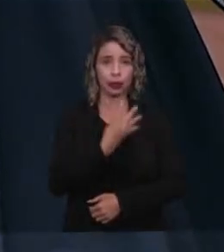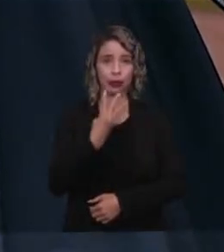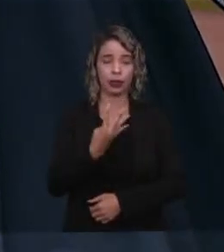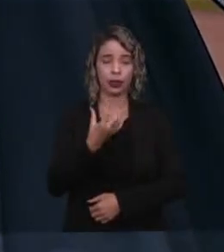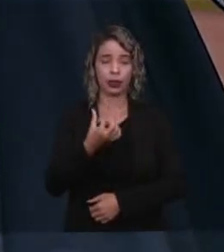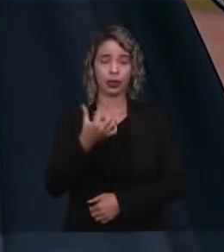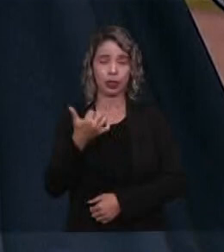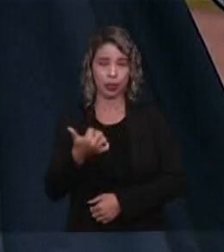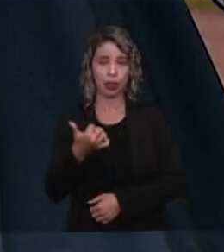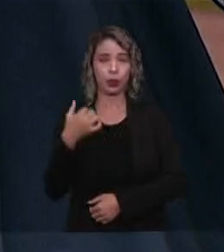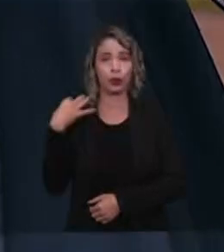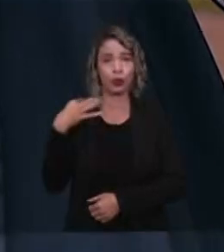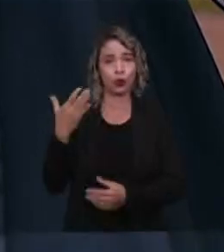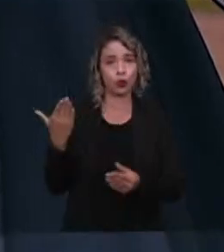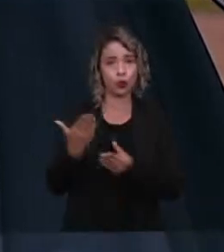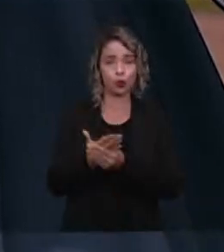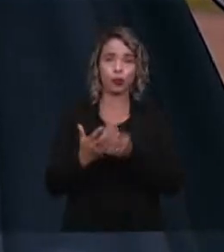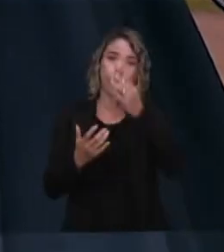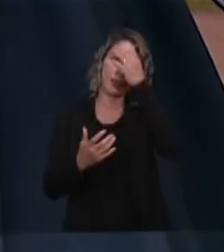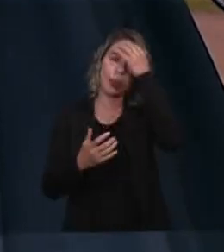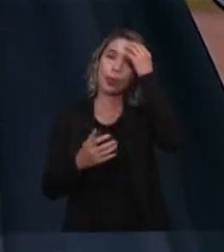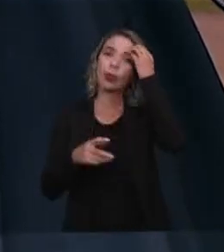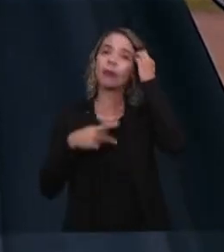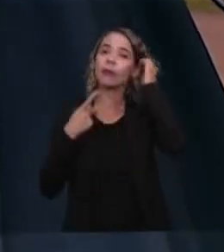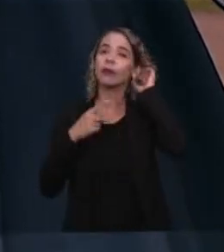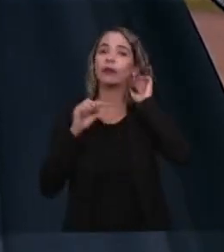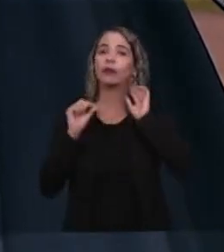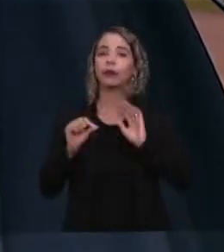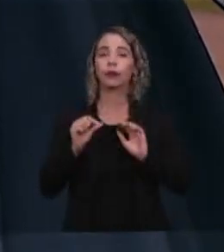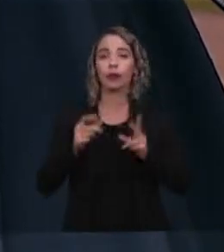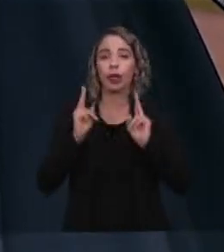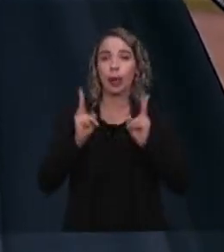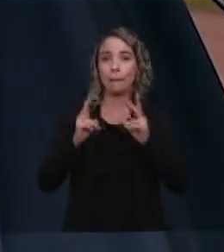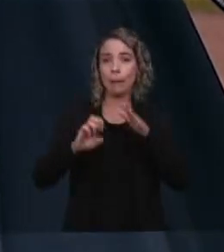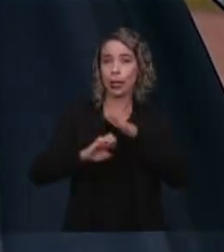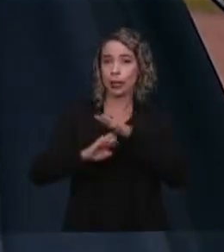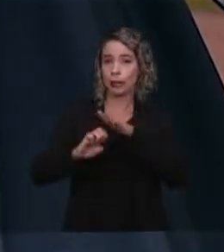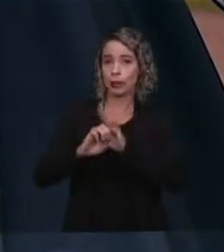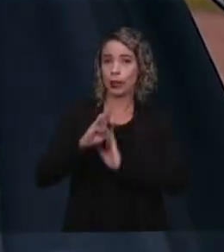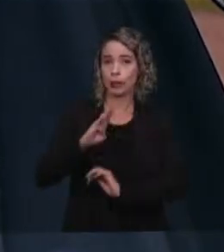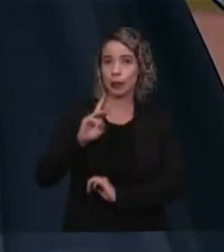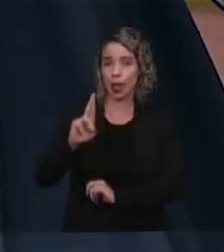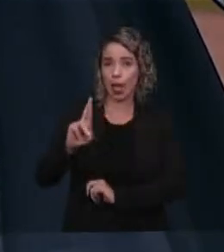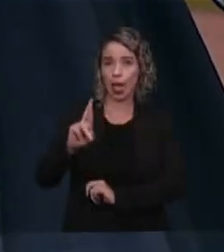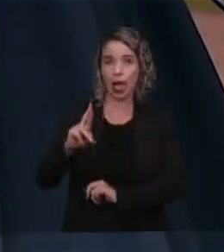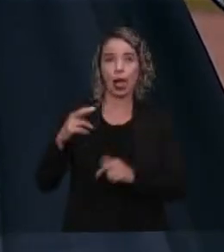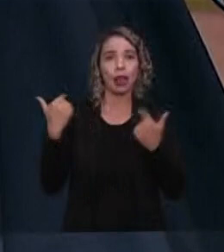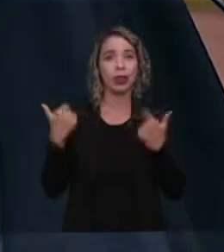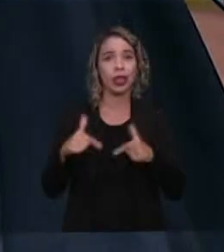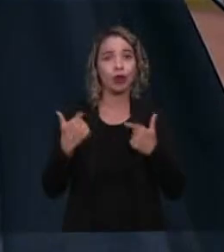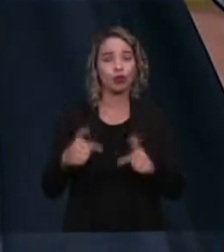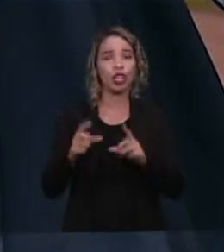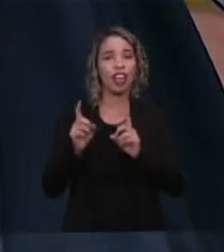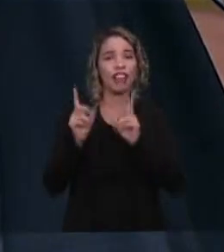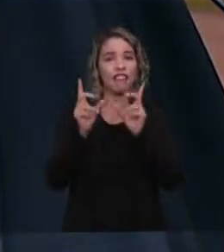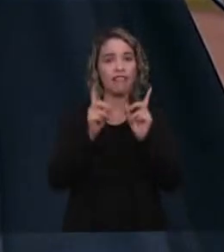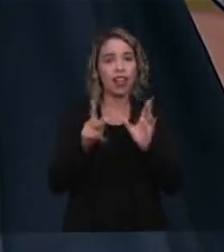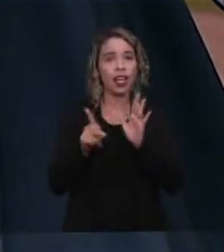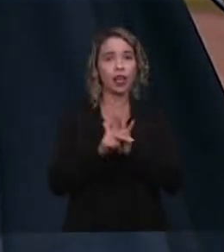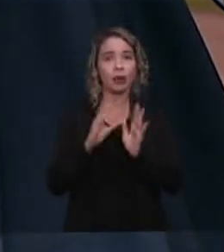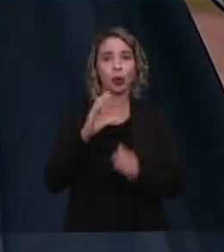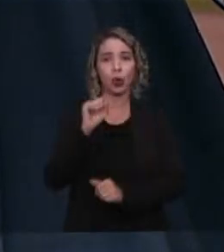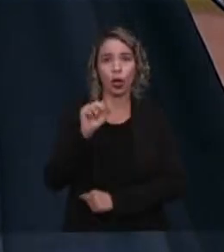penal 1019-DF, de Wander Lobé, disse que na mesma companhia BR Distribuidora S.A. não havia loteamentos de cargos